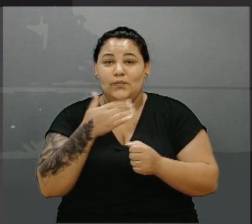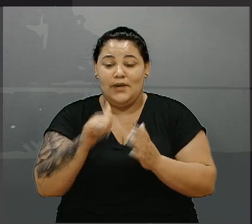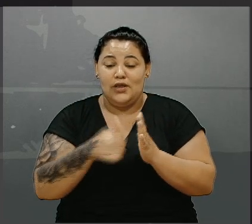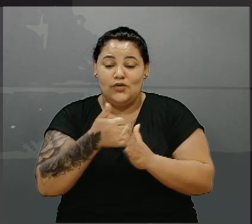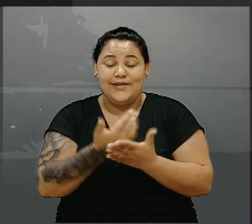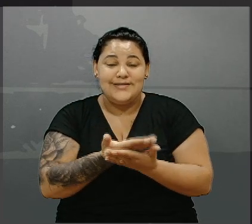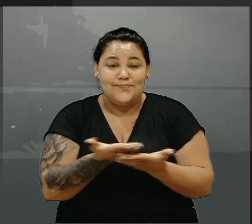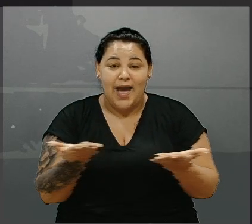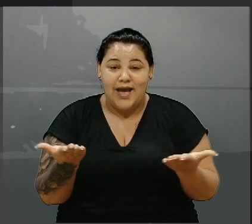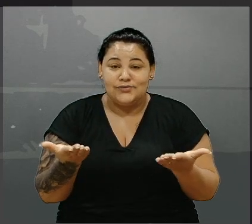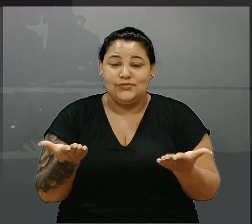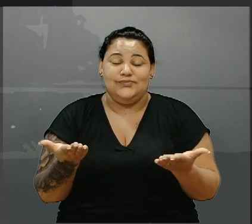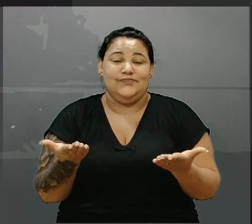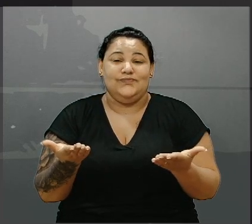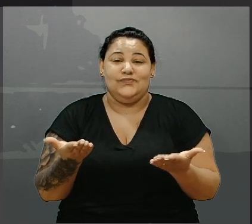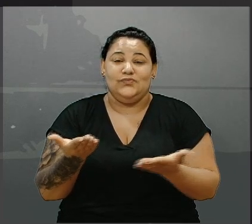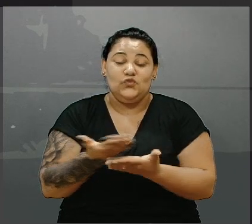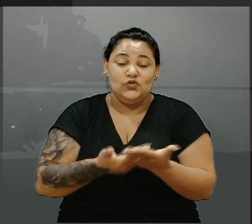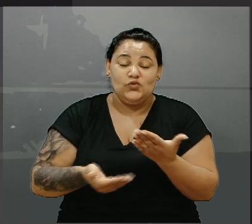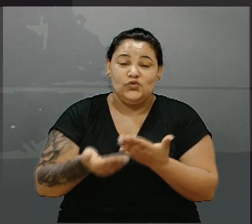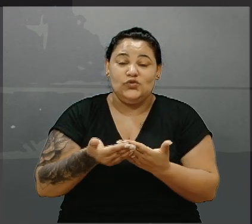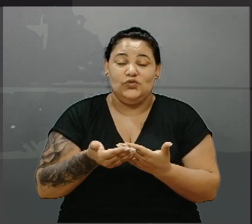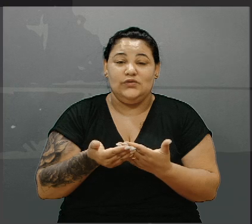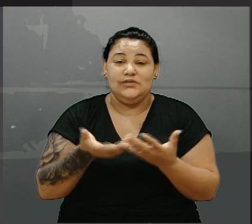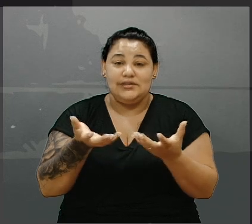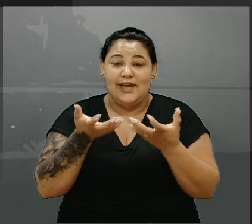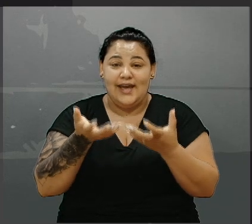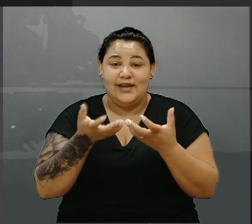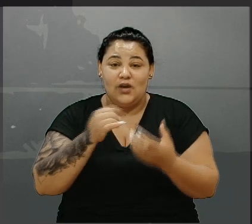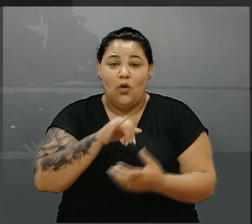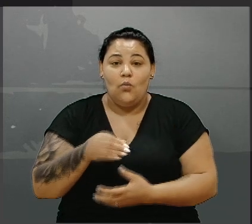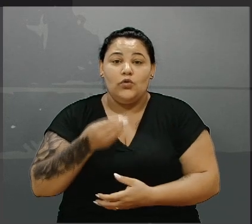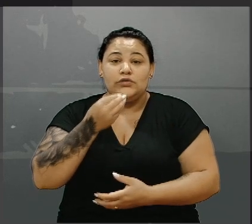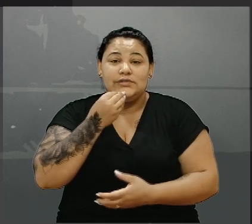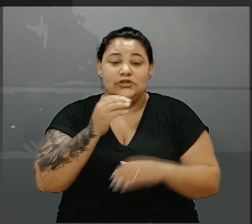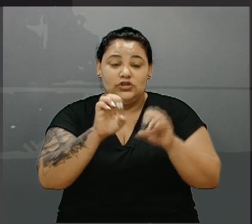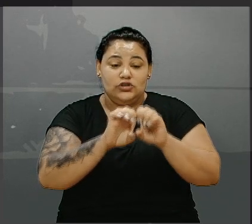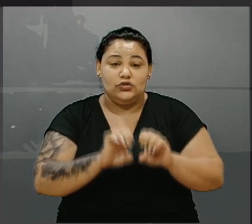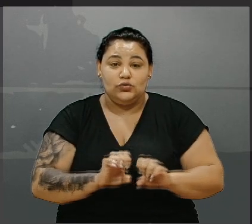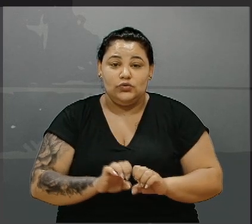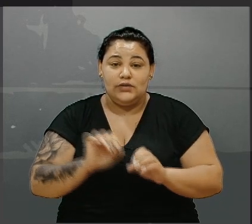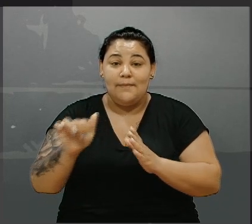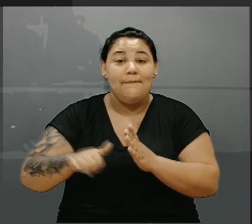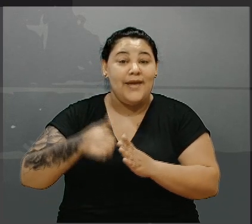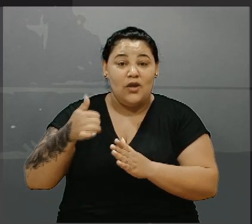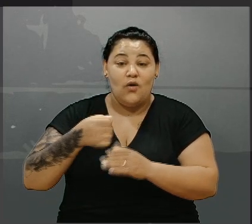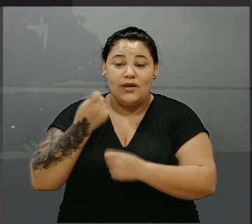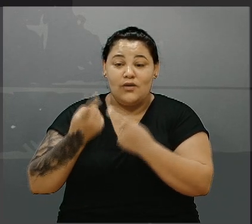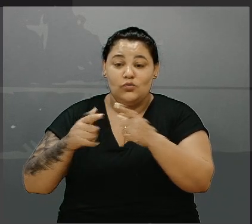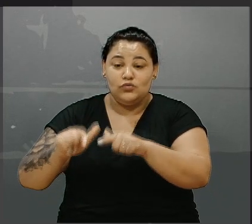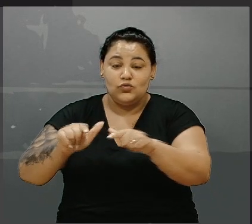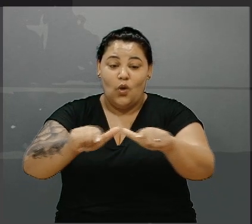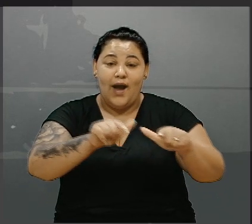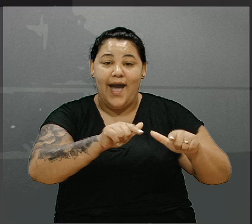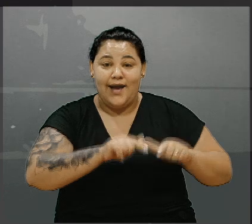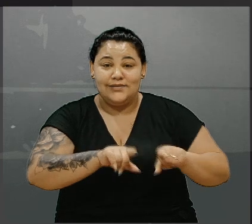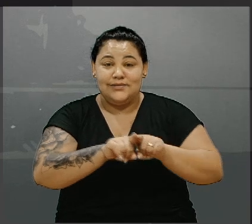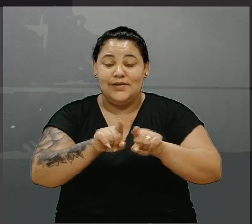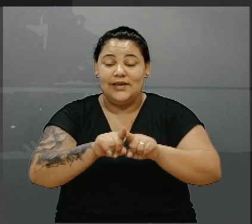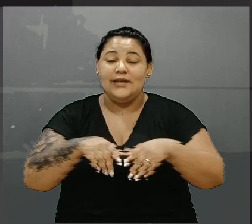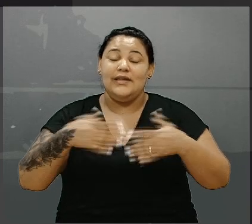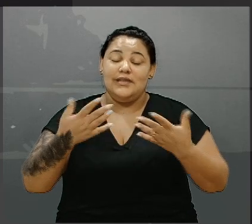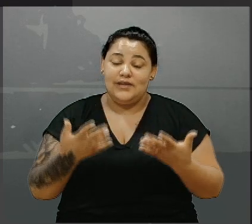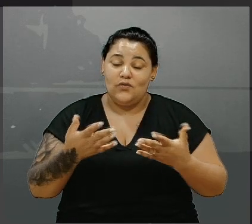Estão todos buscando possibilidades de infraestrutura melhor em alguns locais, então a gente também tem levado essa